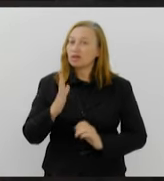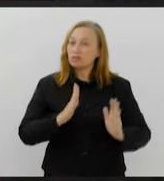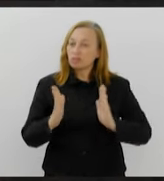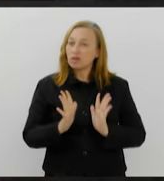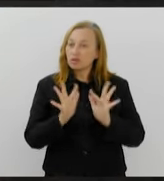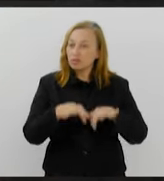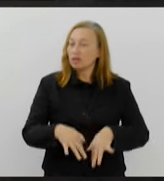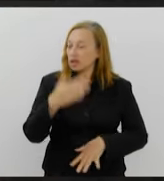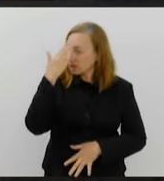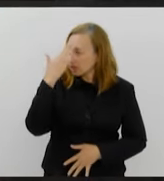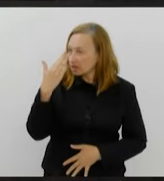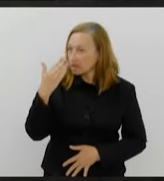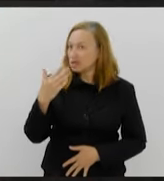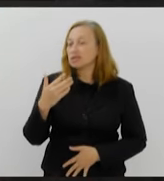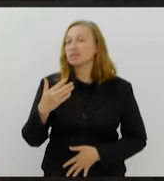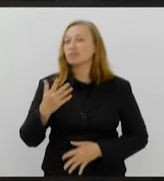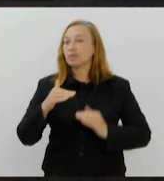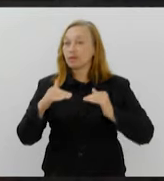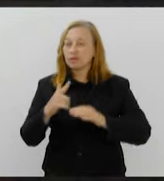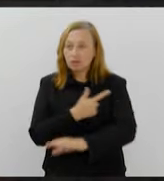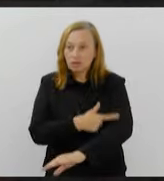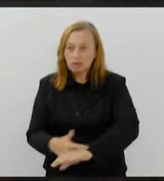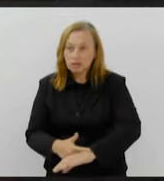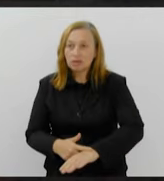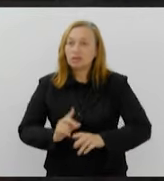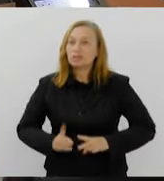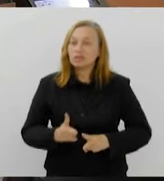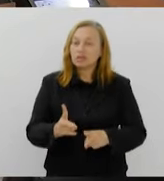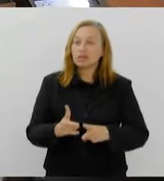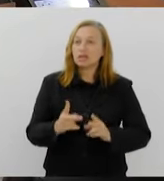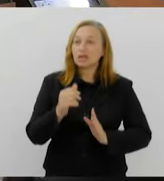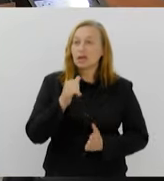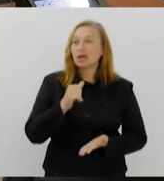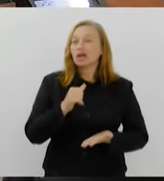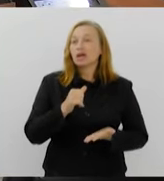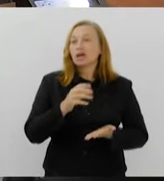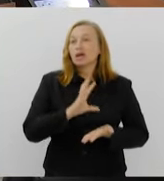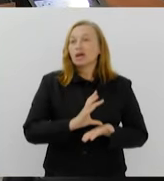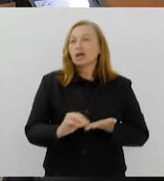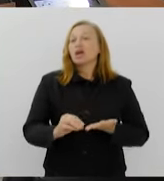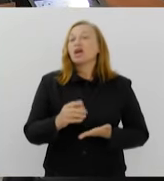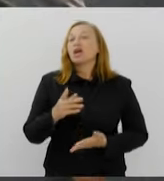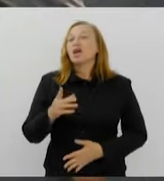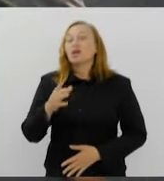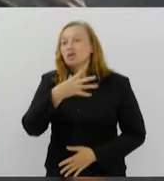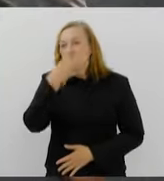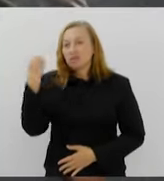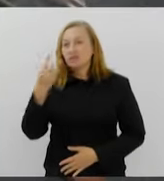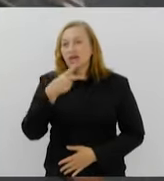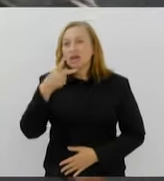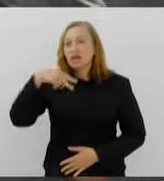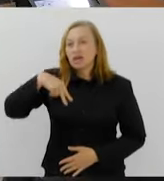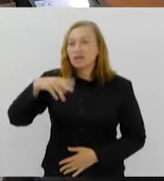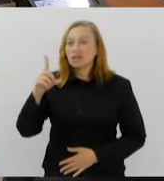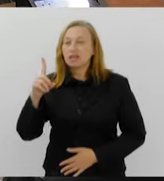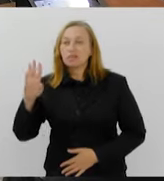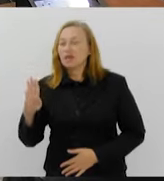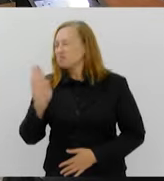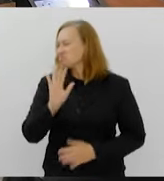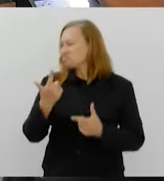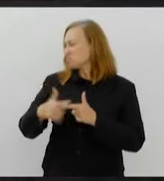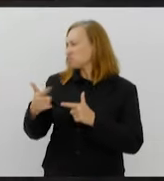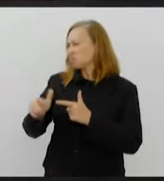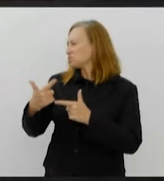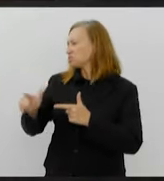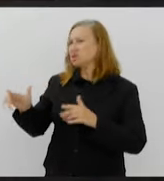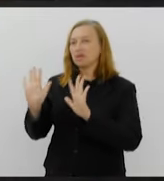agradeço da cordialidade pra gente seguir a pauta eu eu presente esqueci de citar o MDB também é signatário da Ok sem problema gostaria